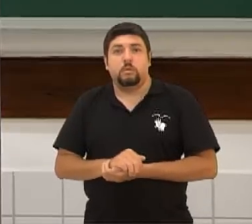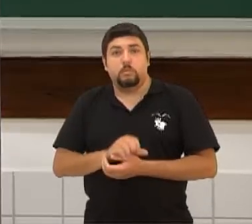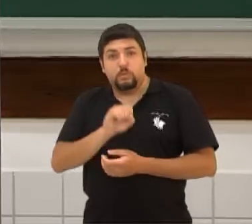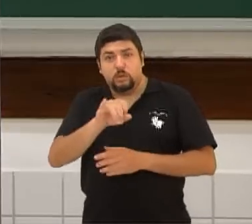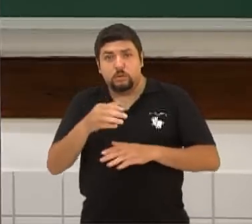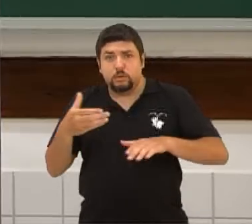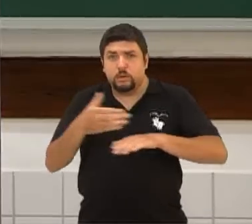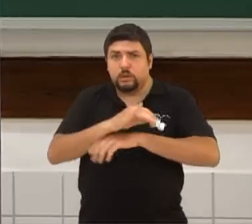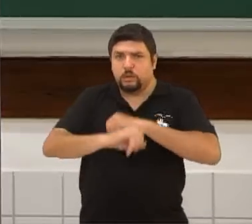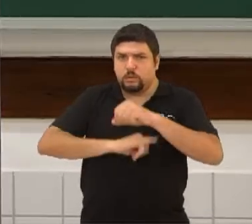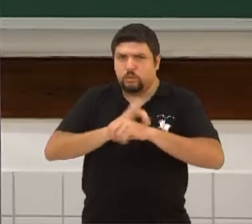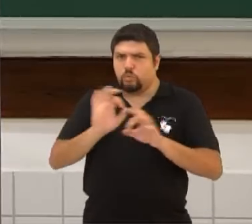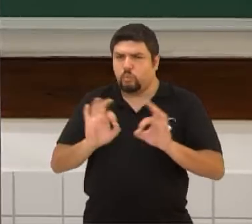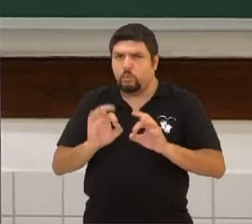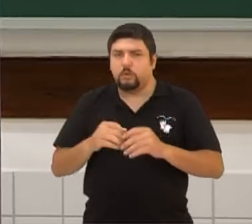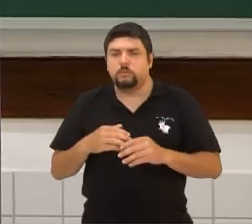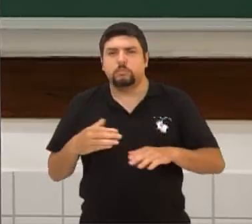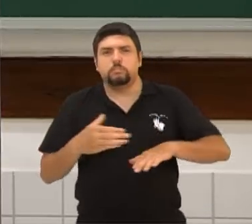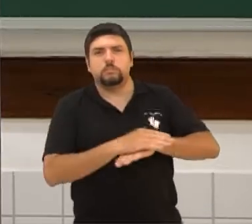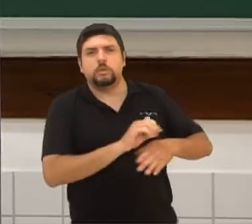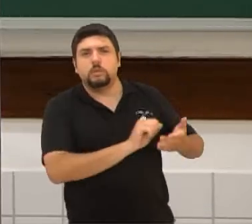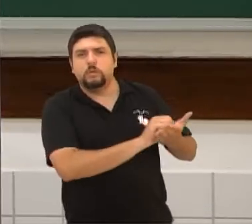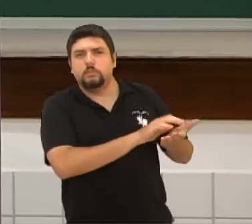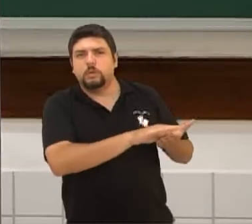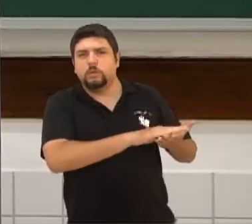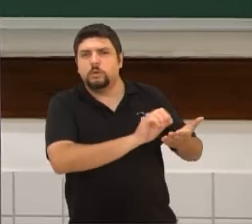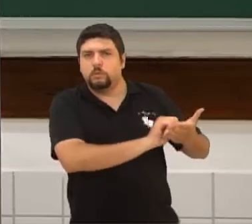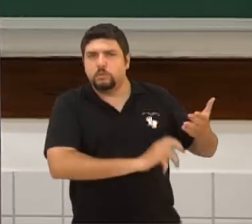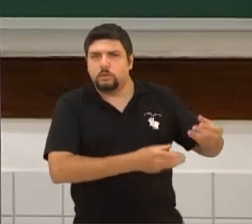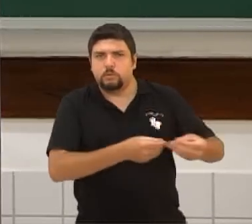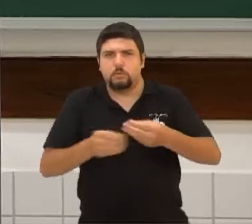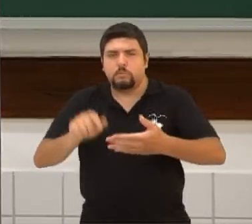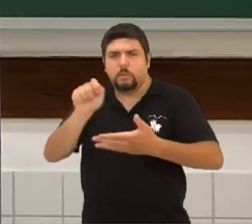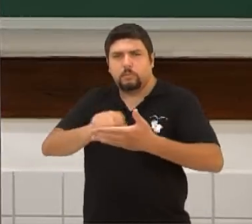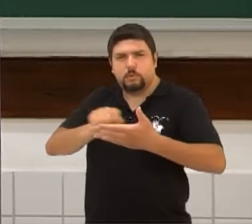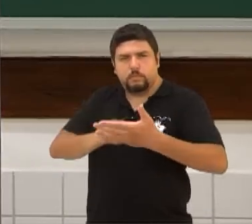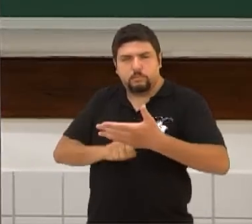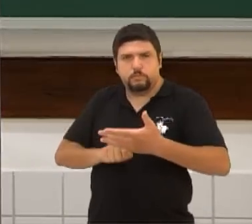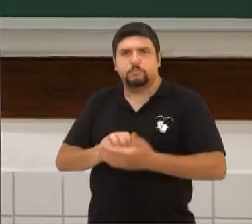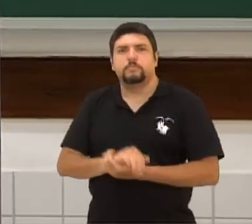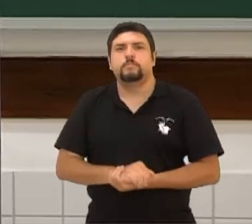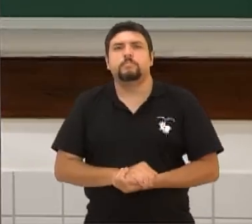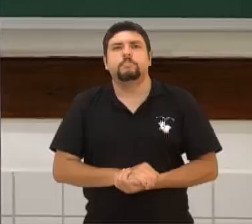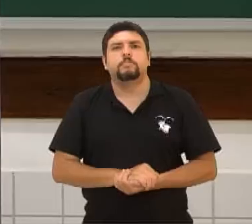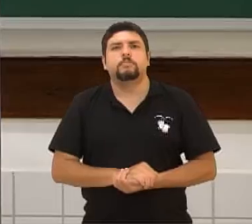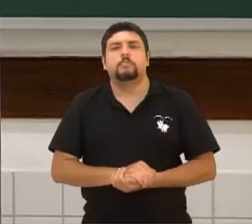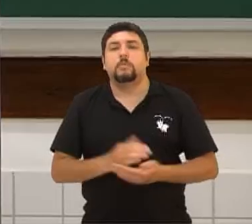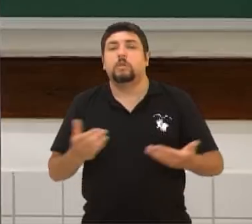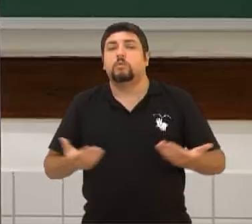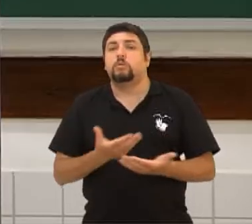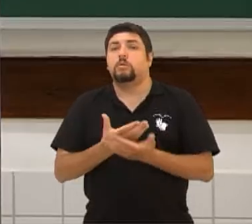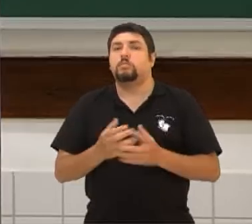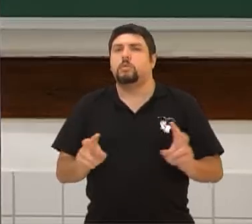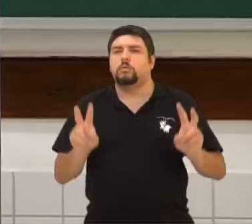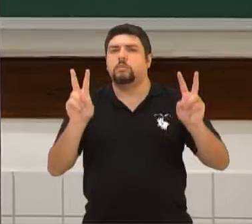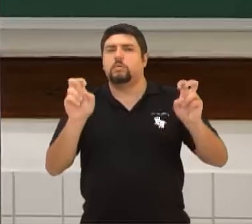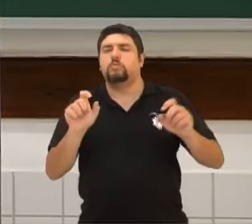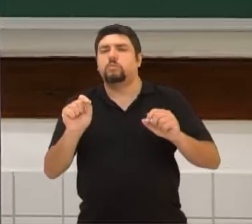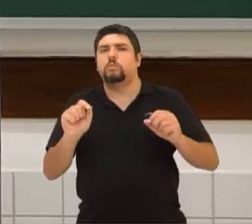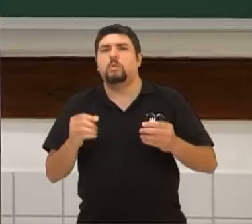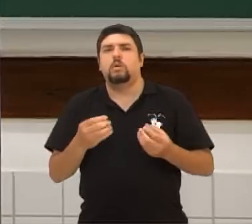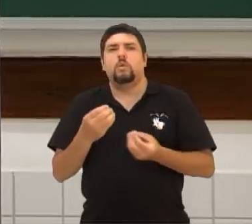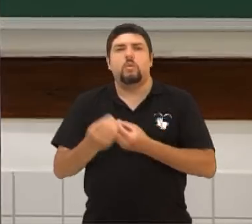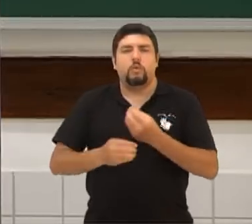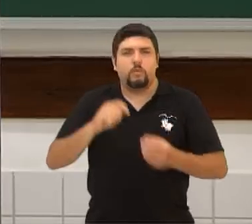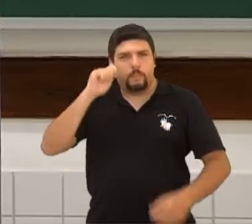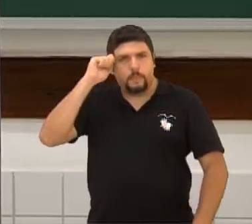salas virtuais, continue retirando o material impresso na sua escola. Tema da aula de hoje, processo de